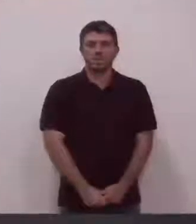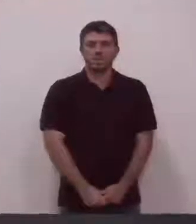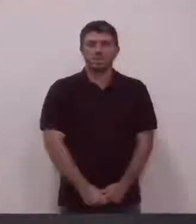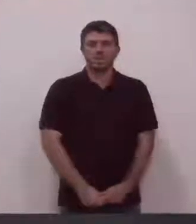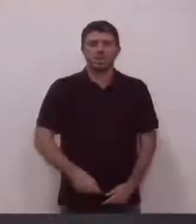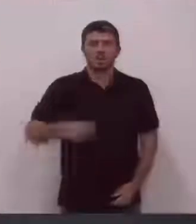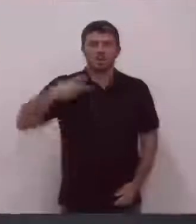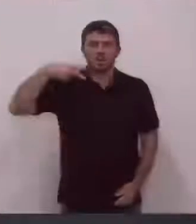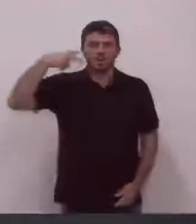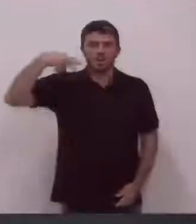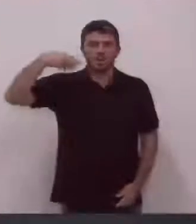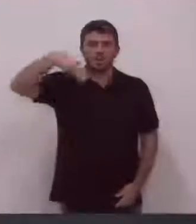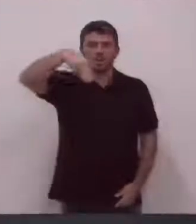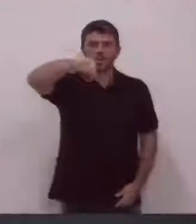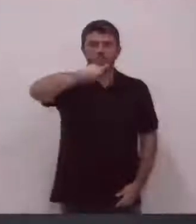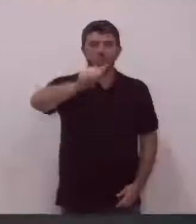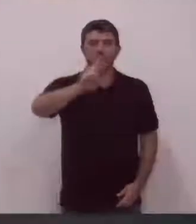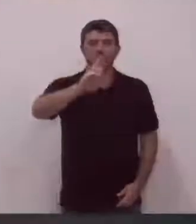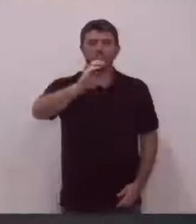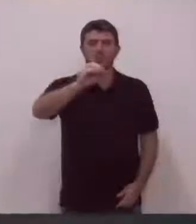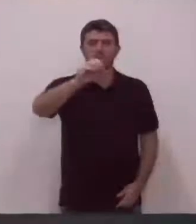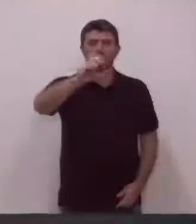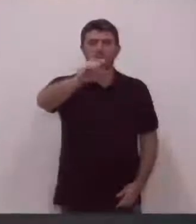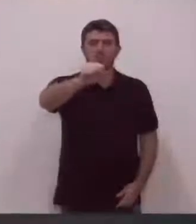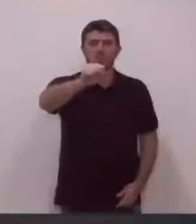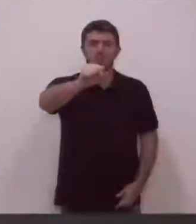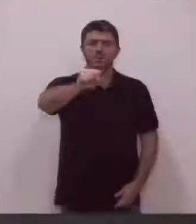Vereador Marcos Ferraz.